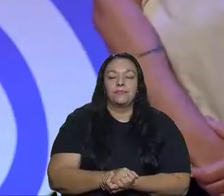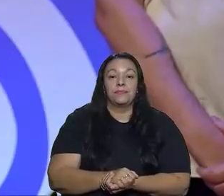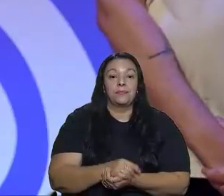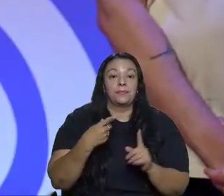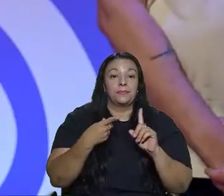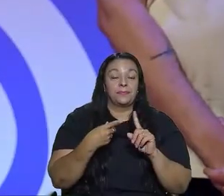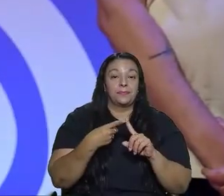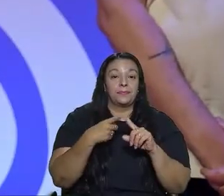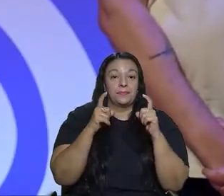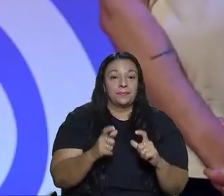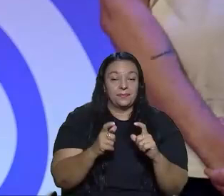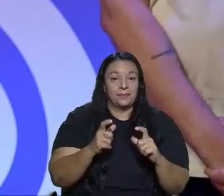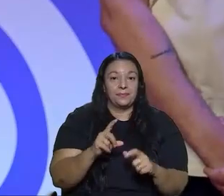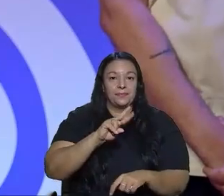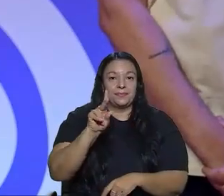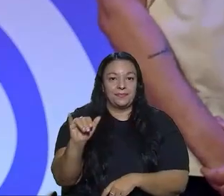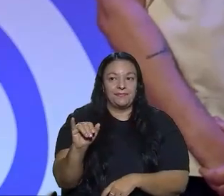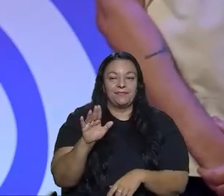E o primeiro lugar vai para